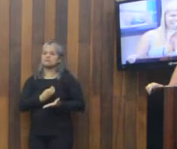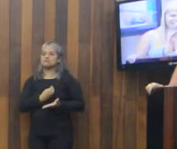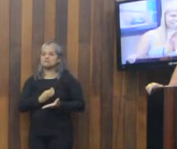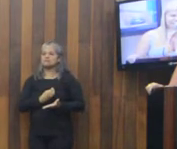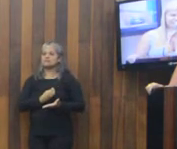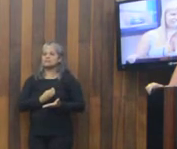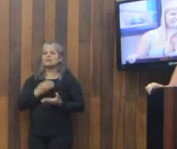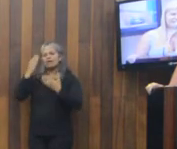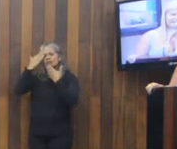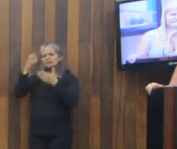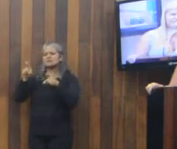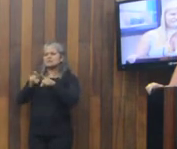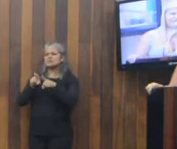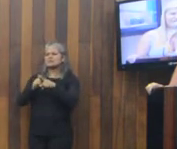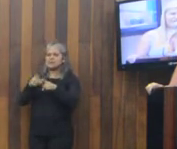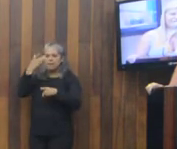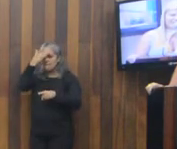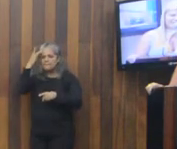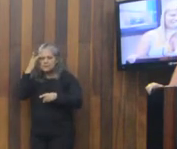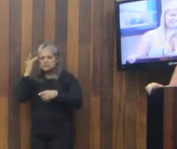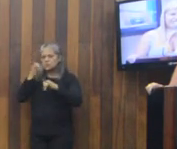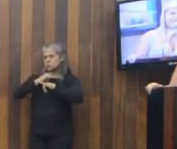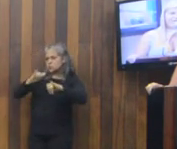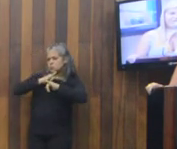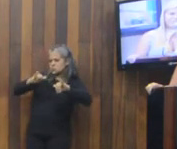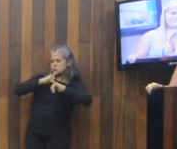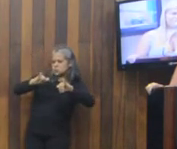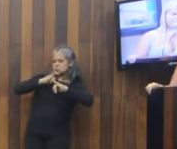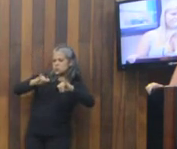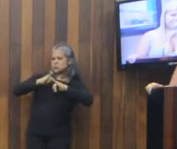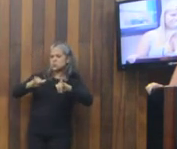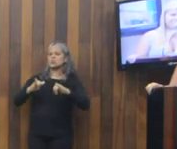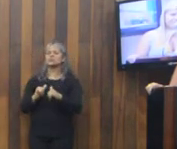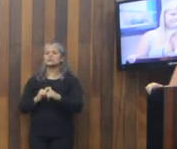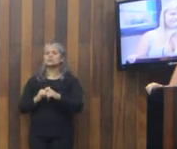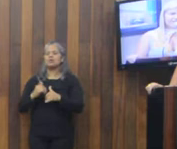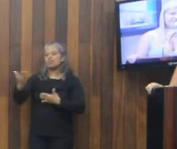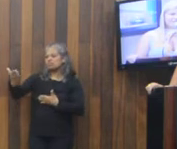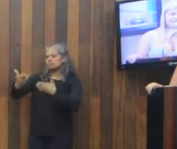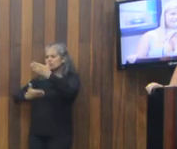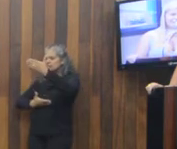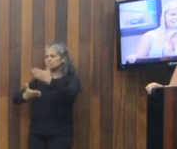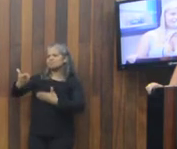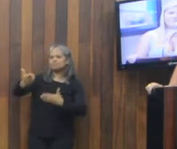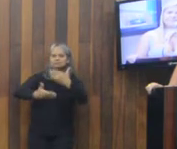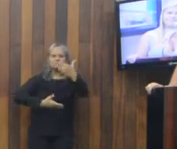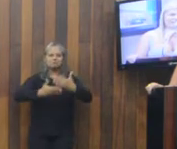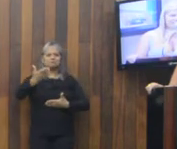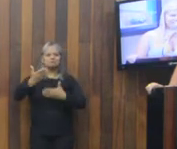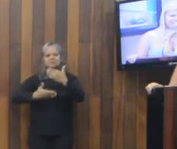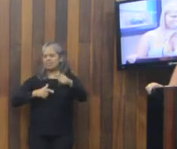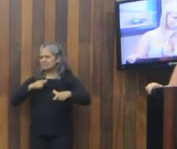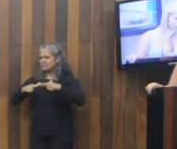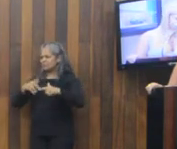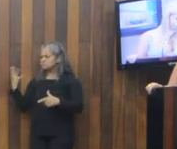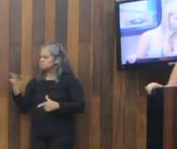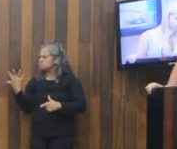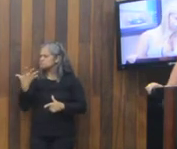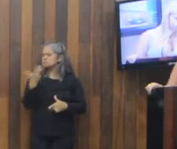de marketing que tem trabalhado de forma voluntária, em forma de permuta e tem feito um trabalho